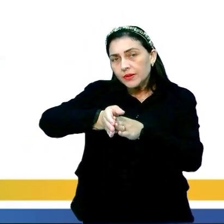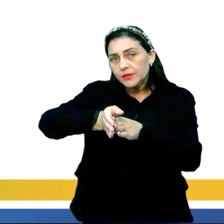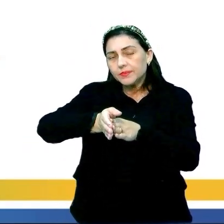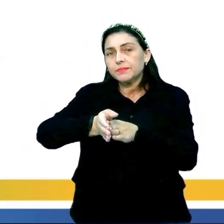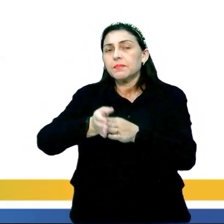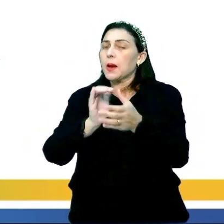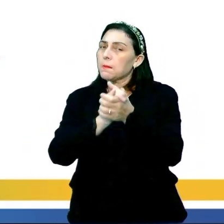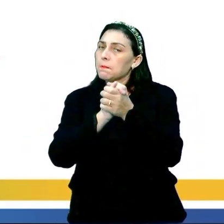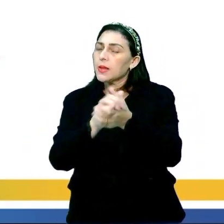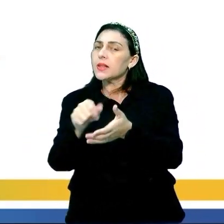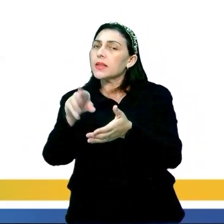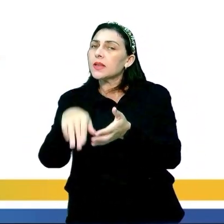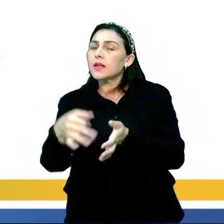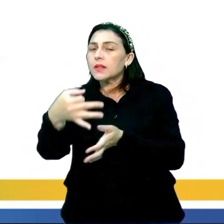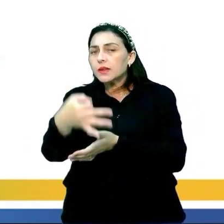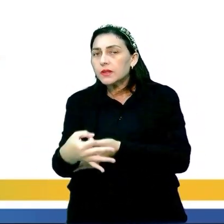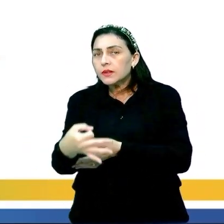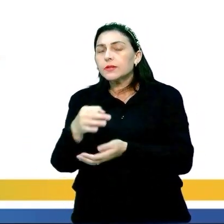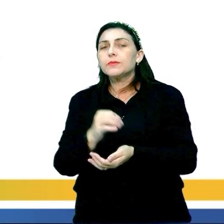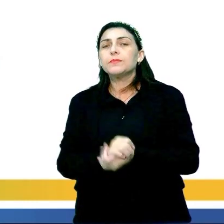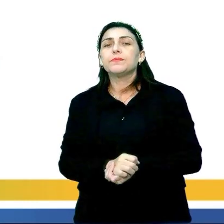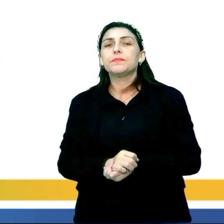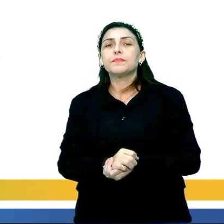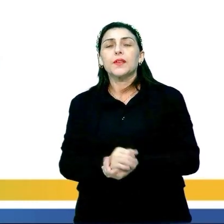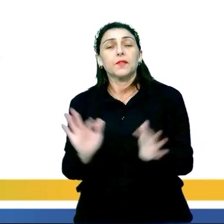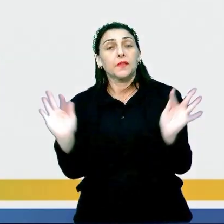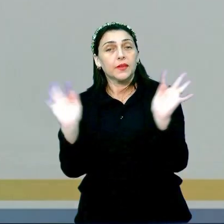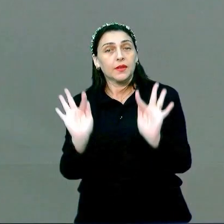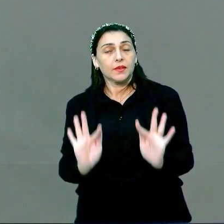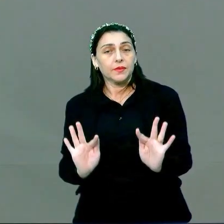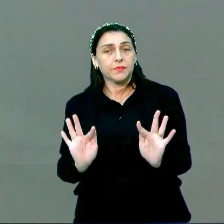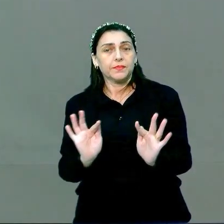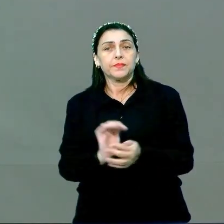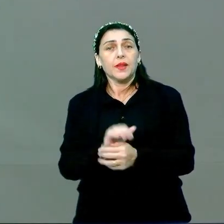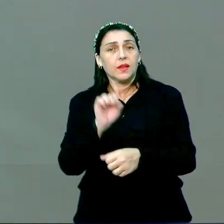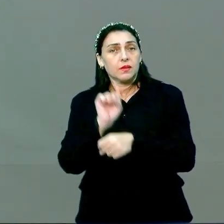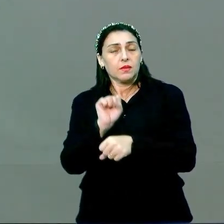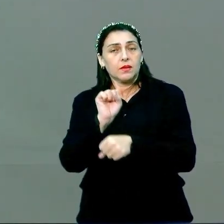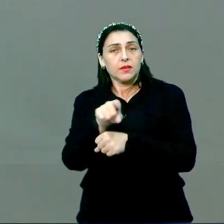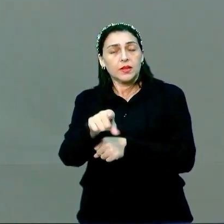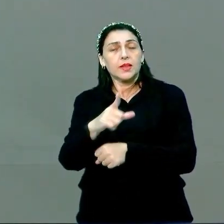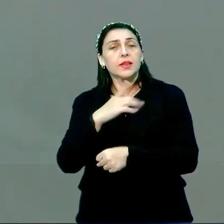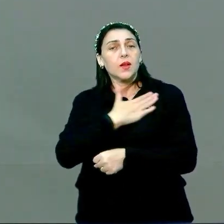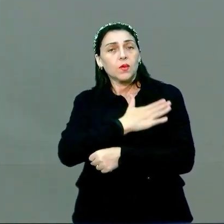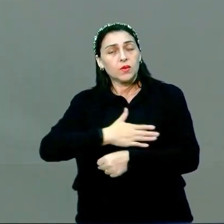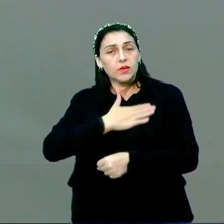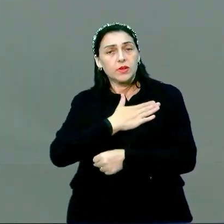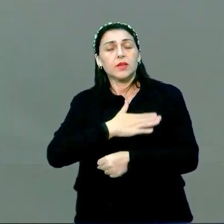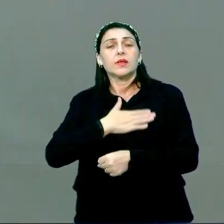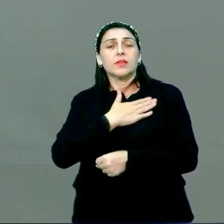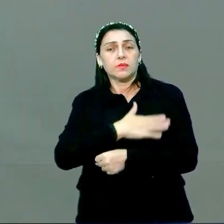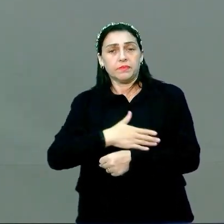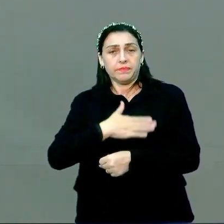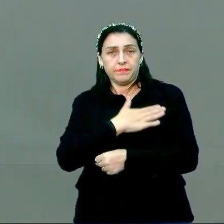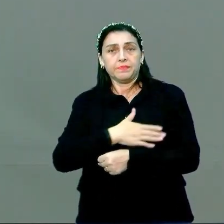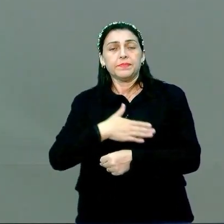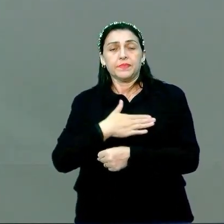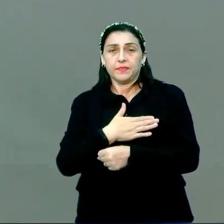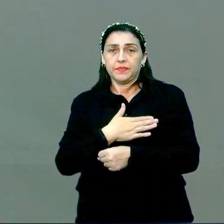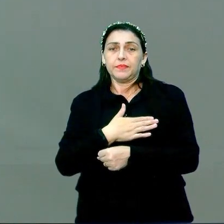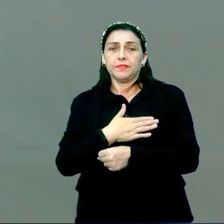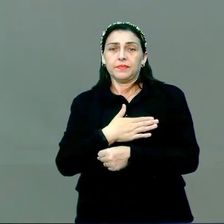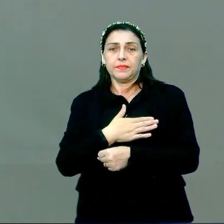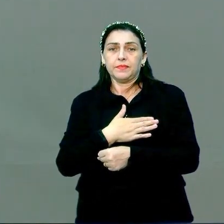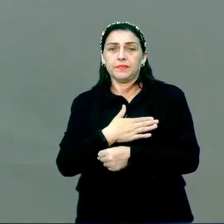E aí, parabéns para quem acertou, né? Eu fico muito feliz. Eu espero que vocês tenham gostado da nossa aula